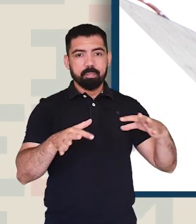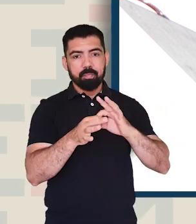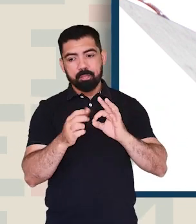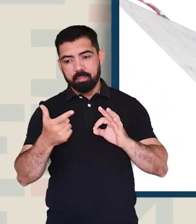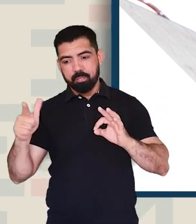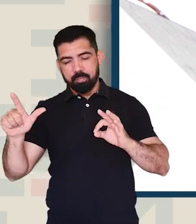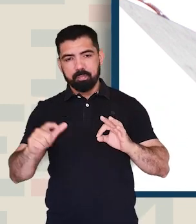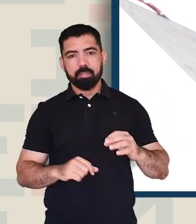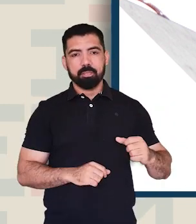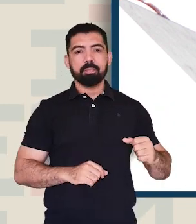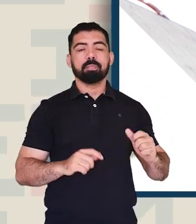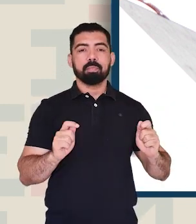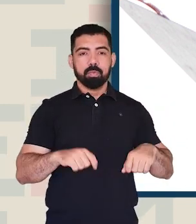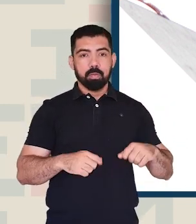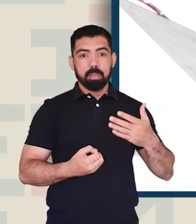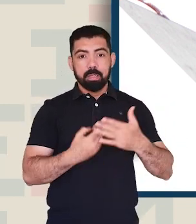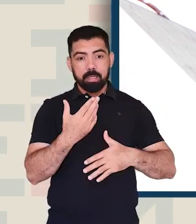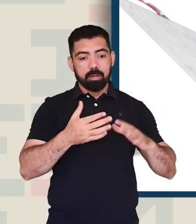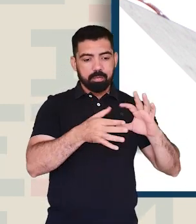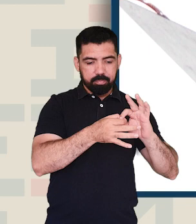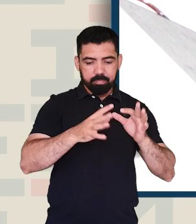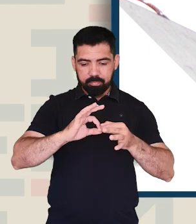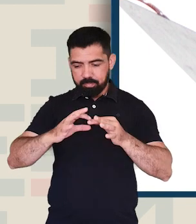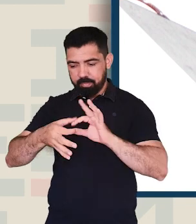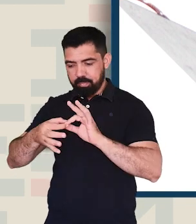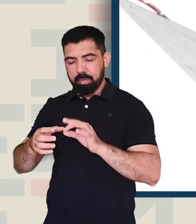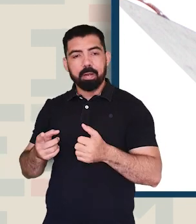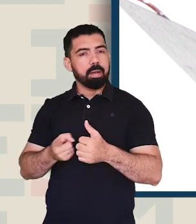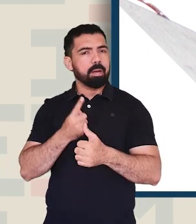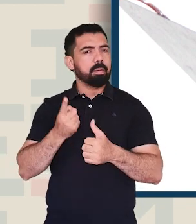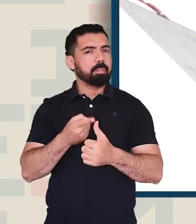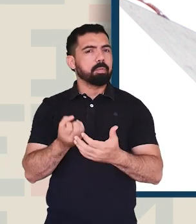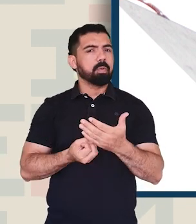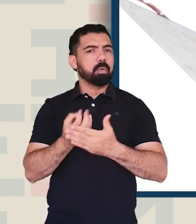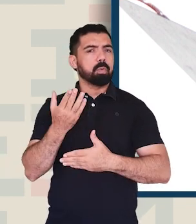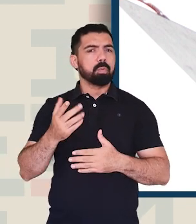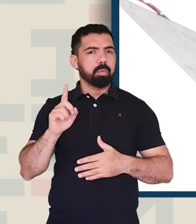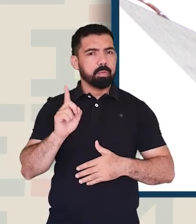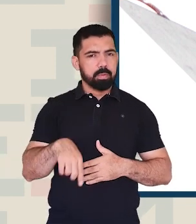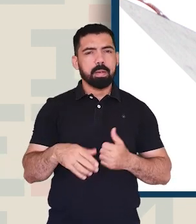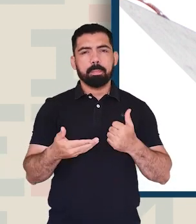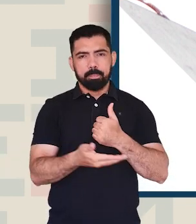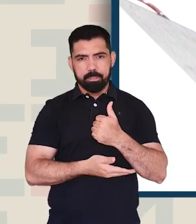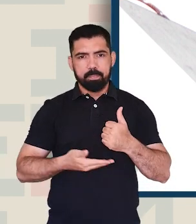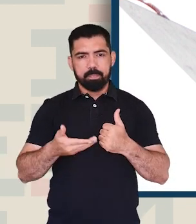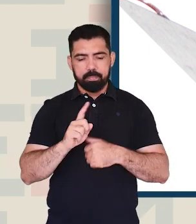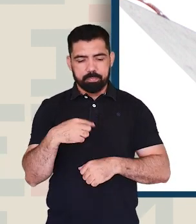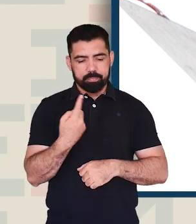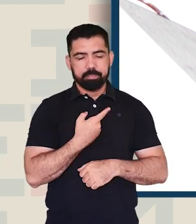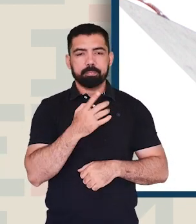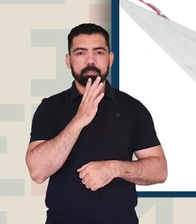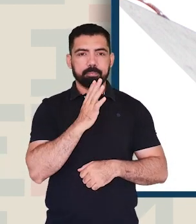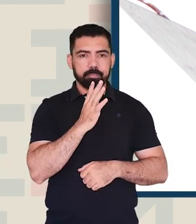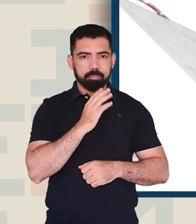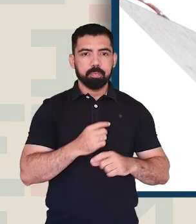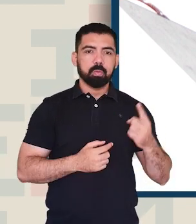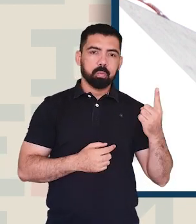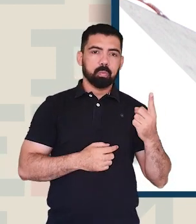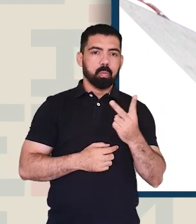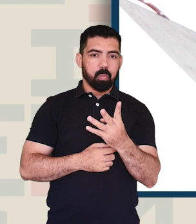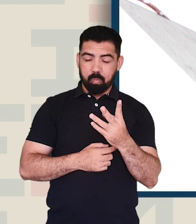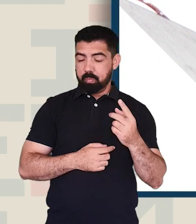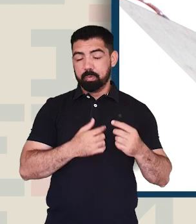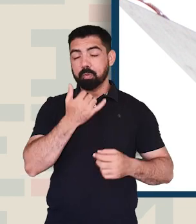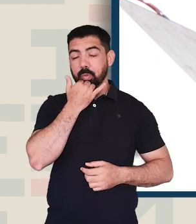com outro. Então foram surgindo as progressões. As primeiras que surgiram são aquelas bem básicas, por exemplo, a progressão